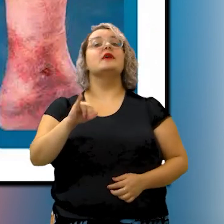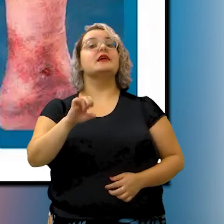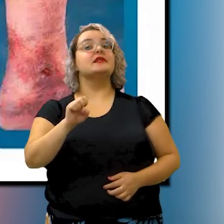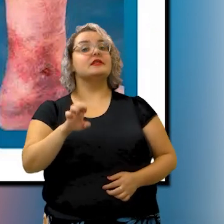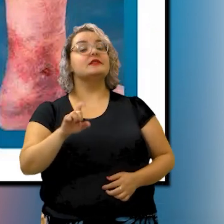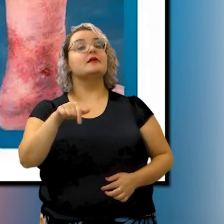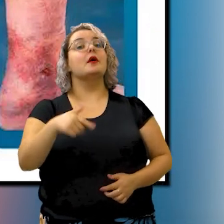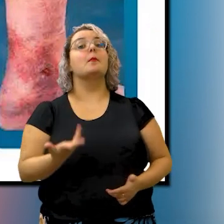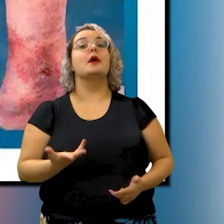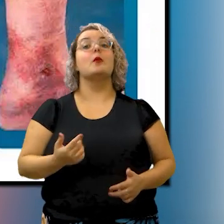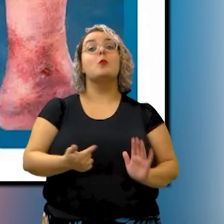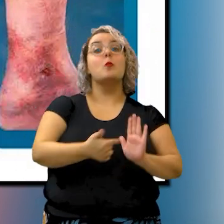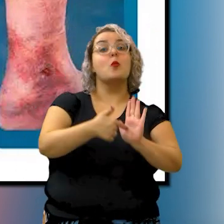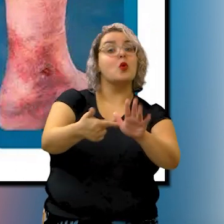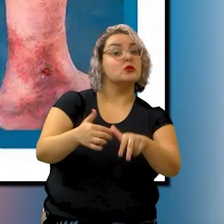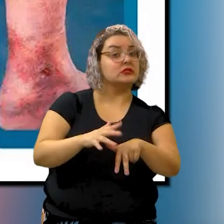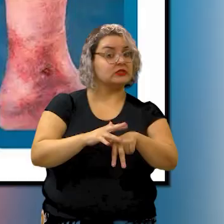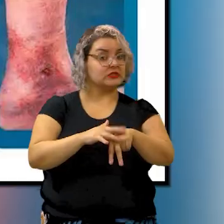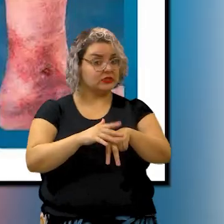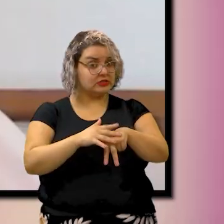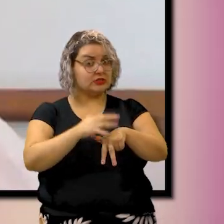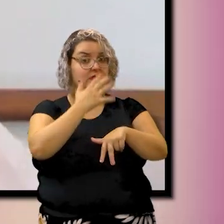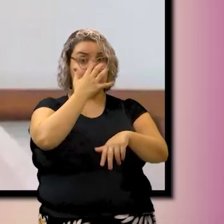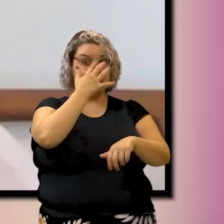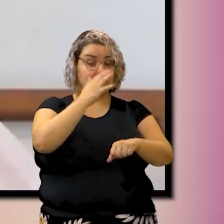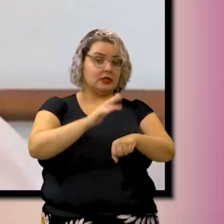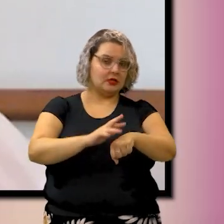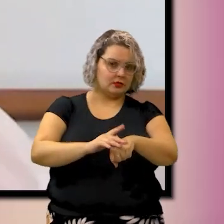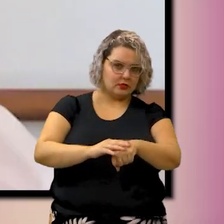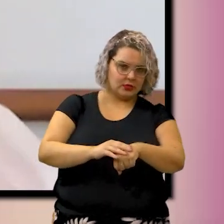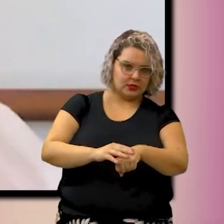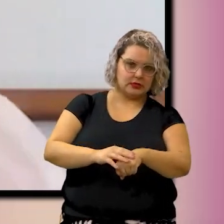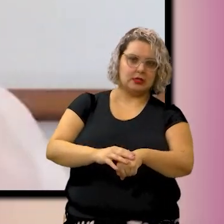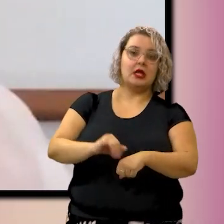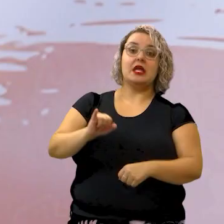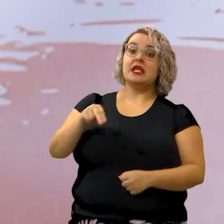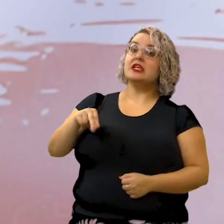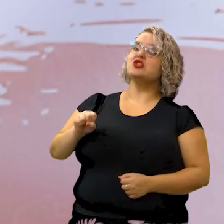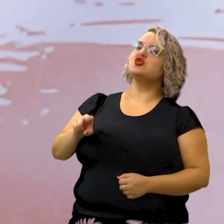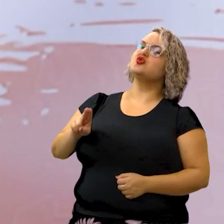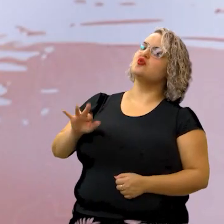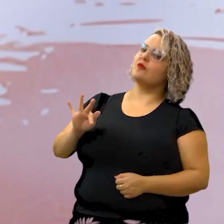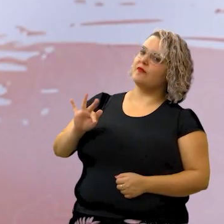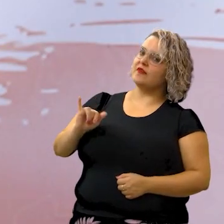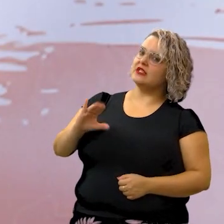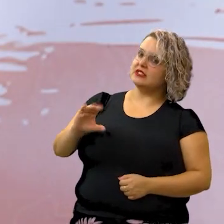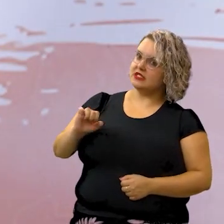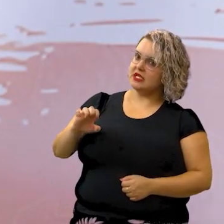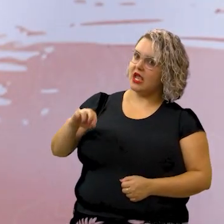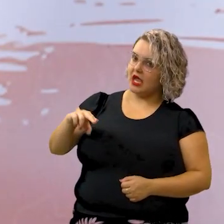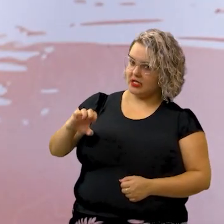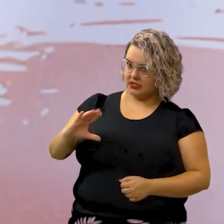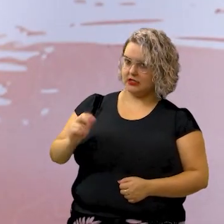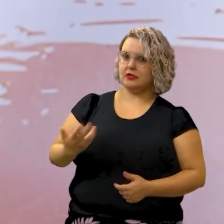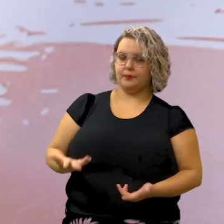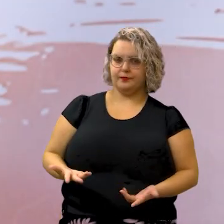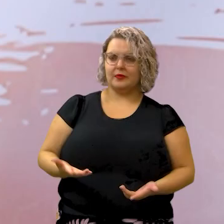são uma manifestação da doença que se chama insuficiência venosa crônica. E essa manifestação vai acontecendo de